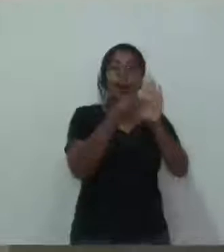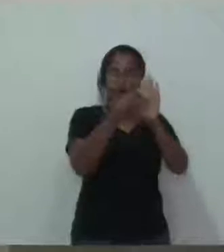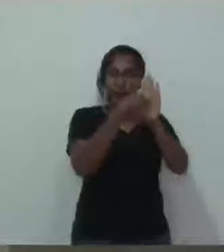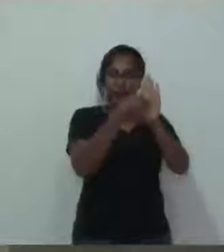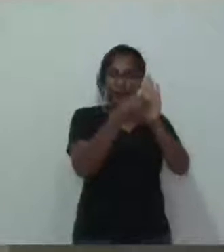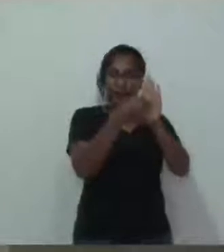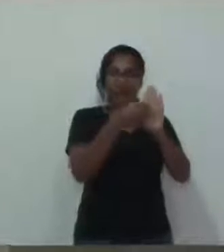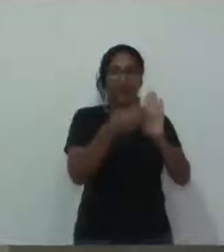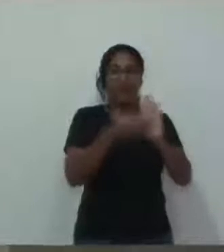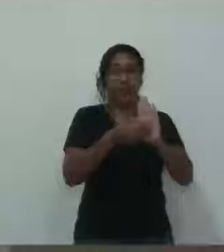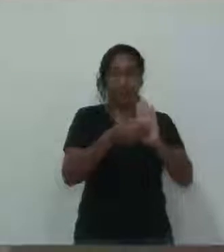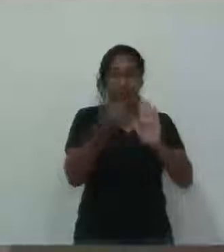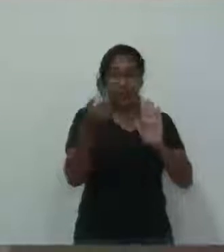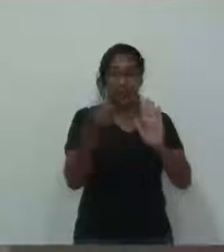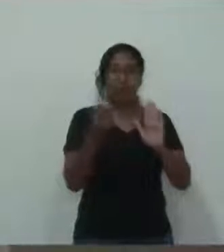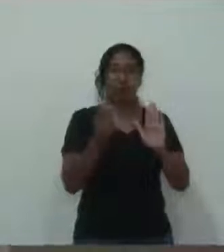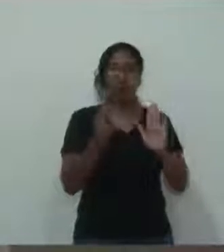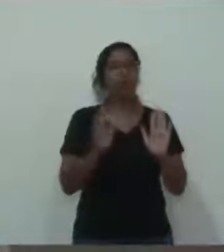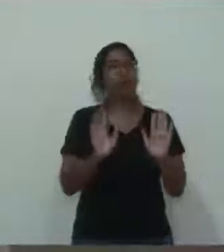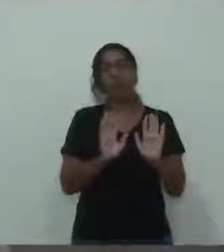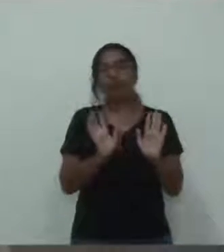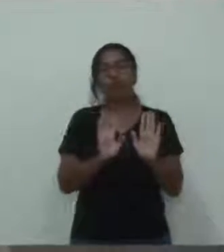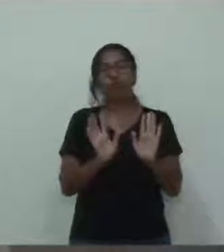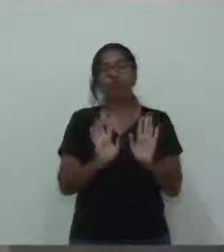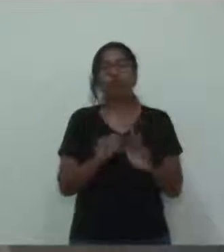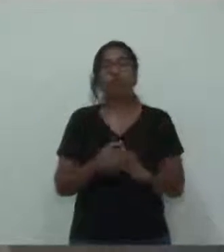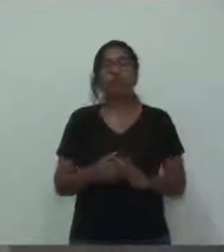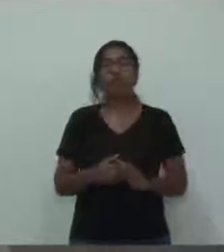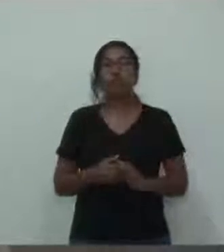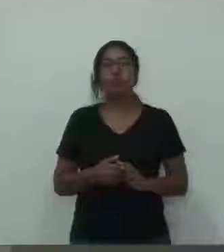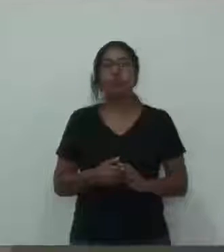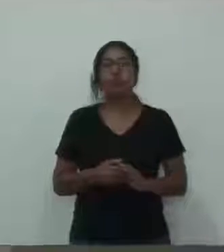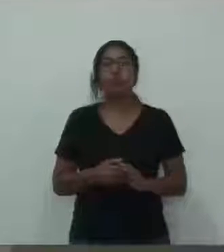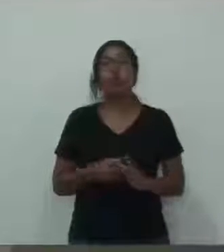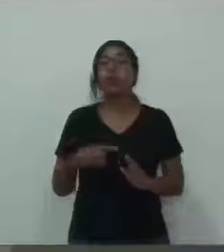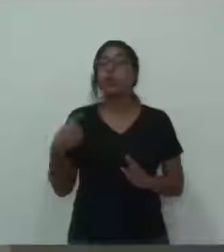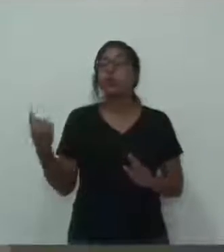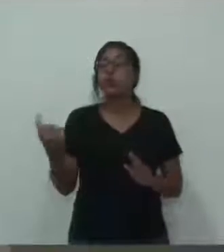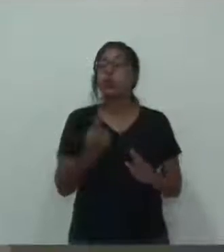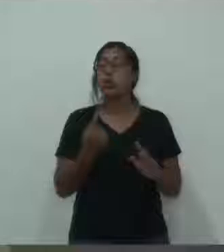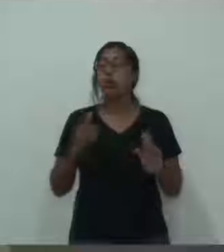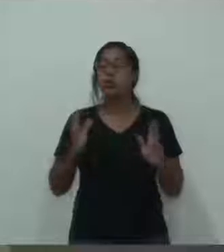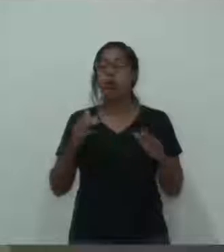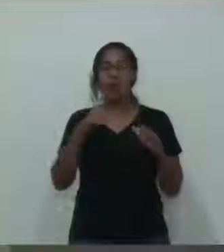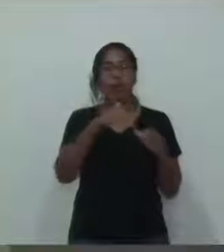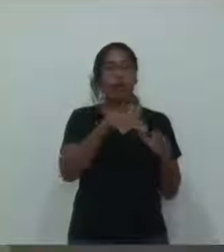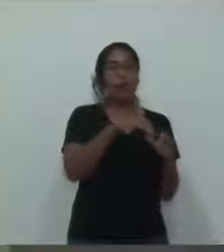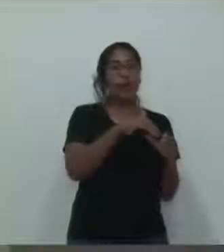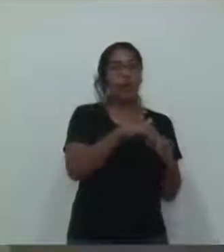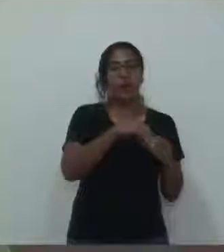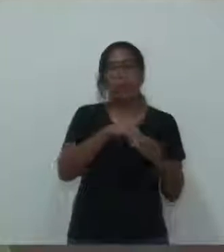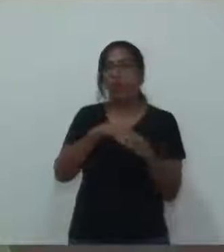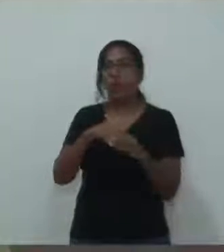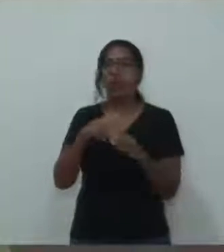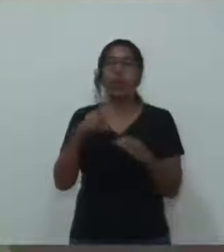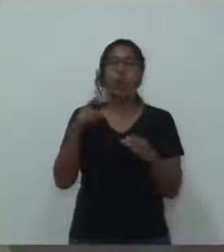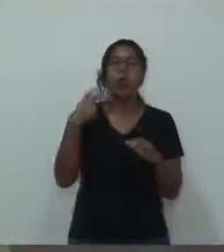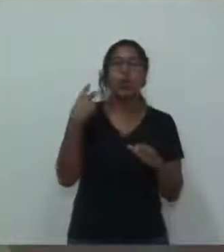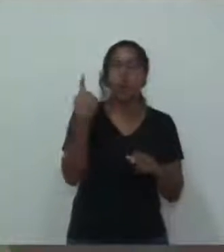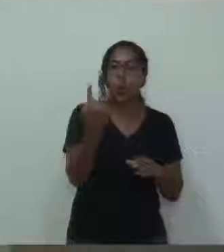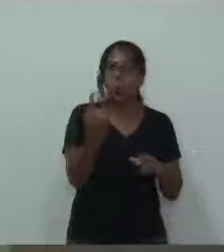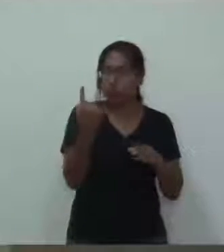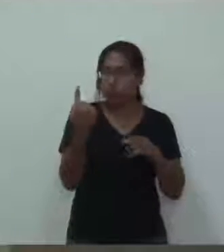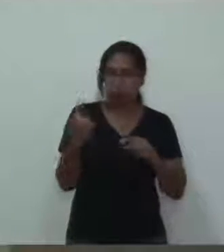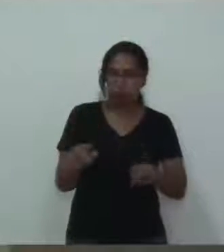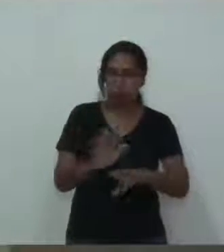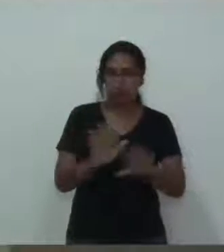Porque, veja, nós já dentro do pacote que nós aprovamos nessa noite, por unanimidade, unanimidade não, teve um vereador que votou contra, há